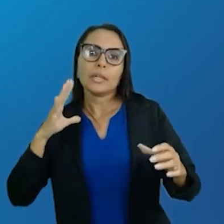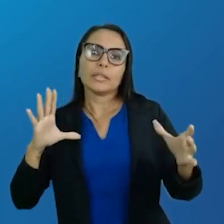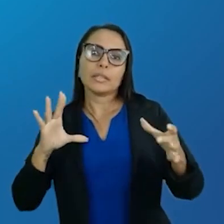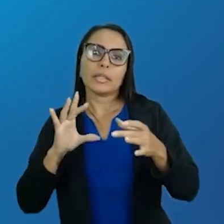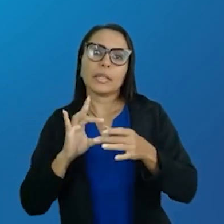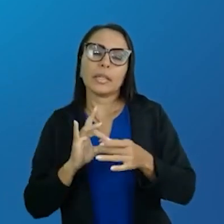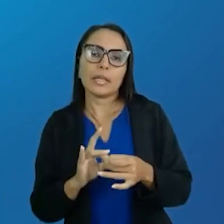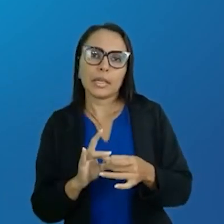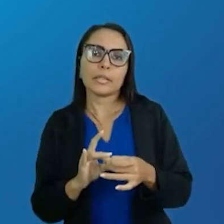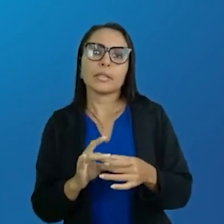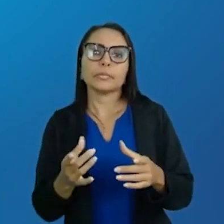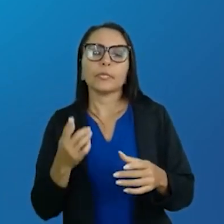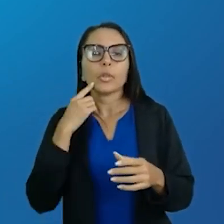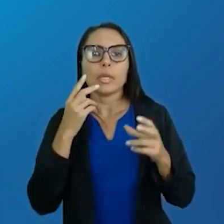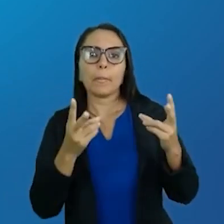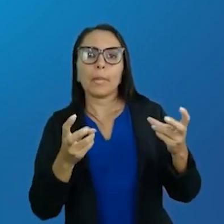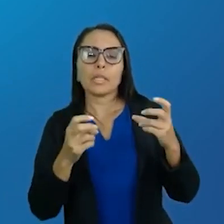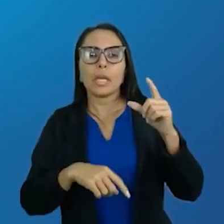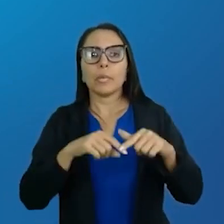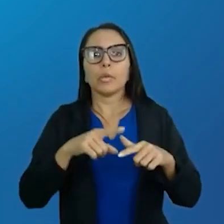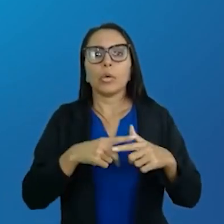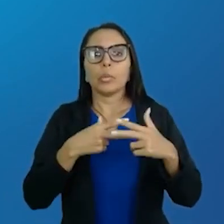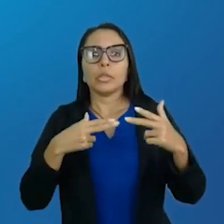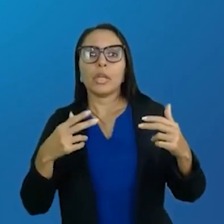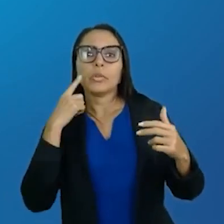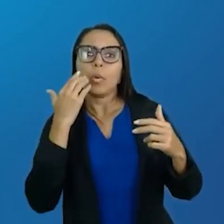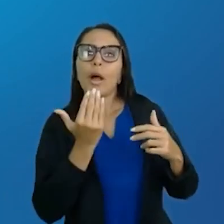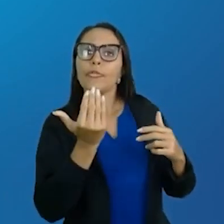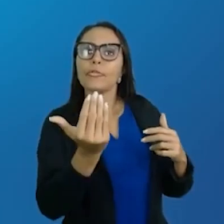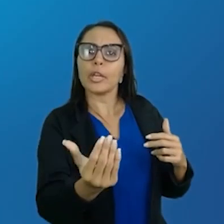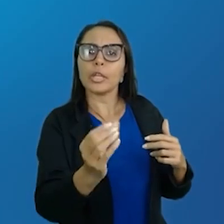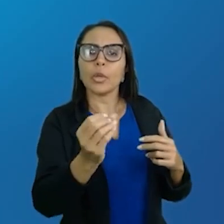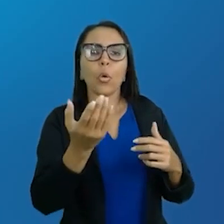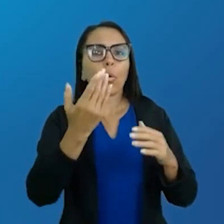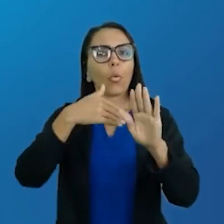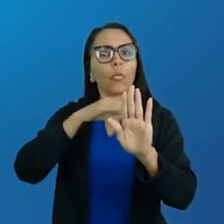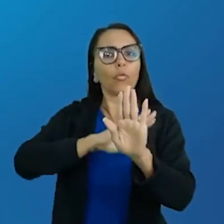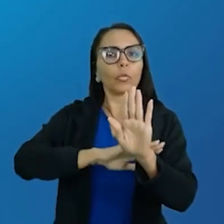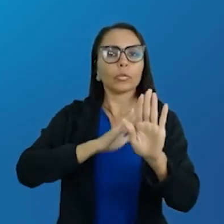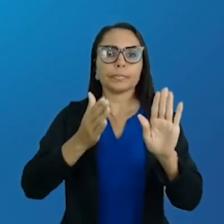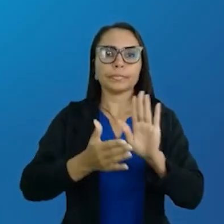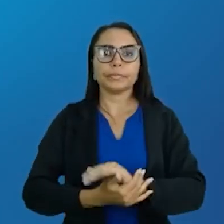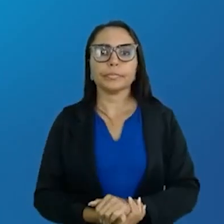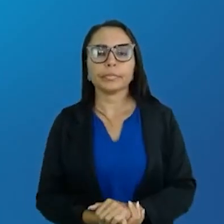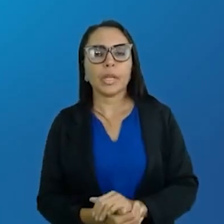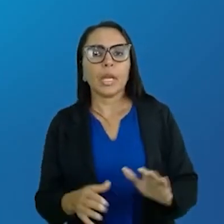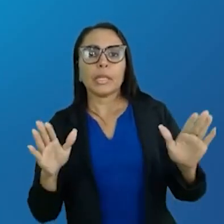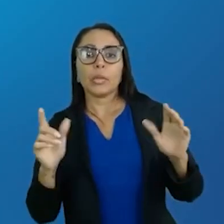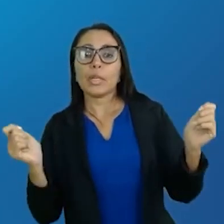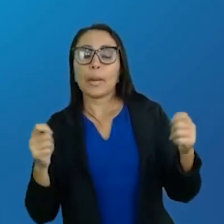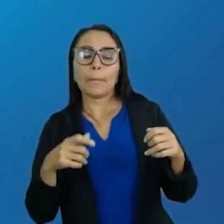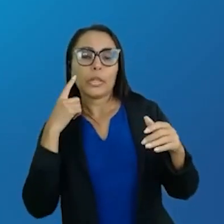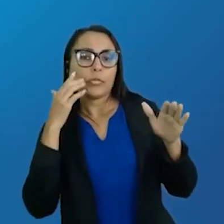nossa percepção instintivamente percebe os objetos como estando à frente ou ao fundo, pois, como seres humanos, não somos capazes de focar na